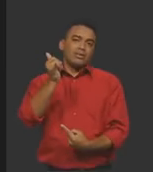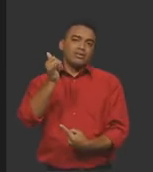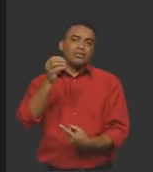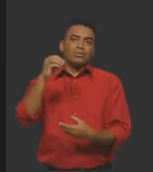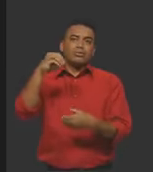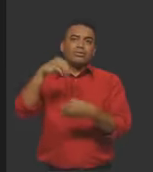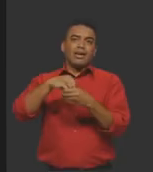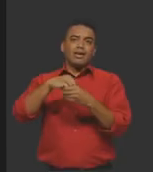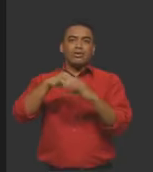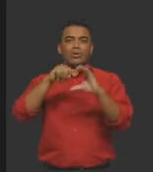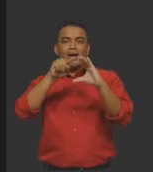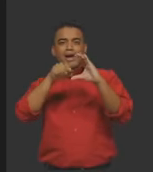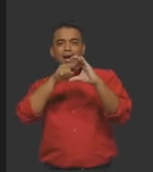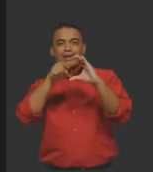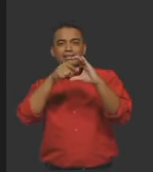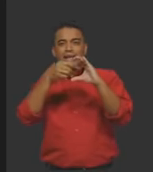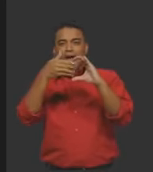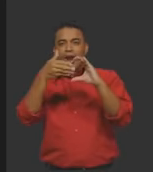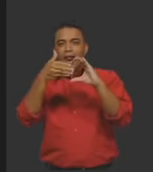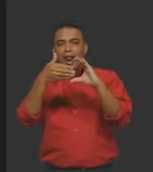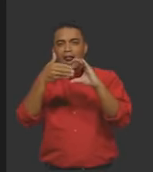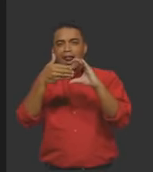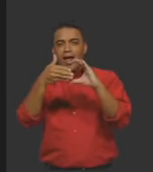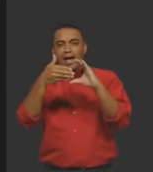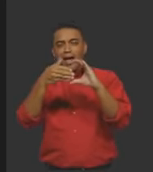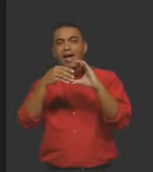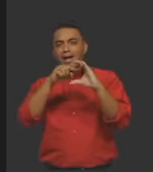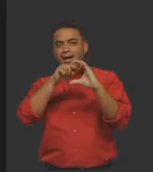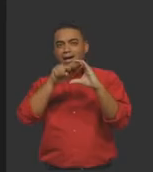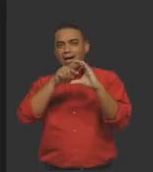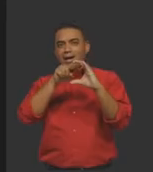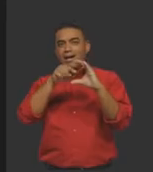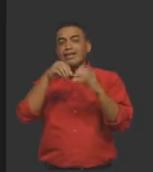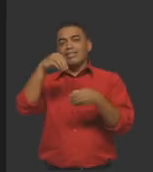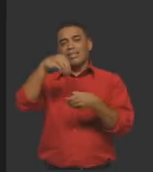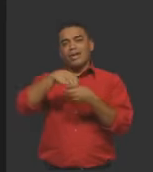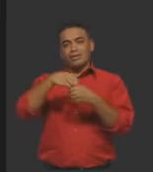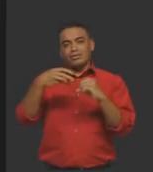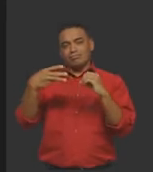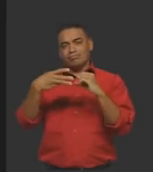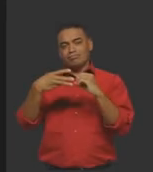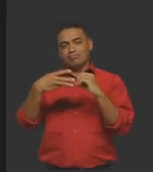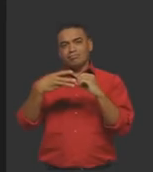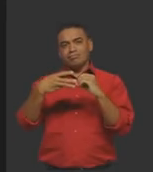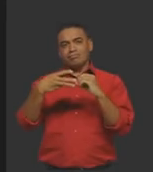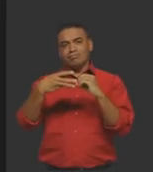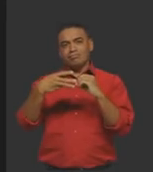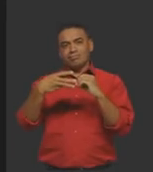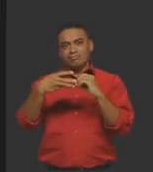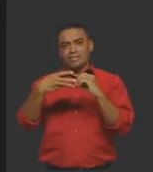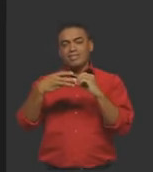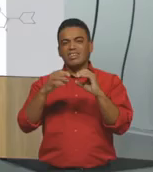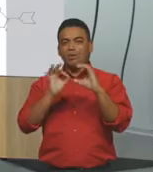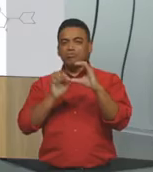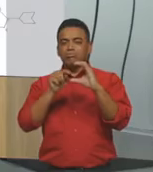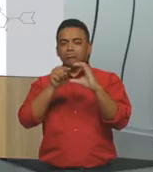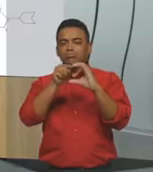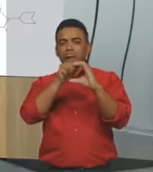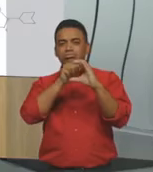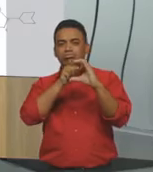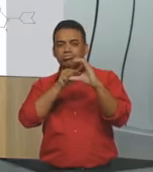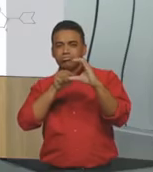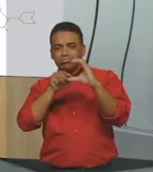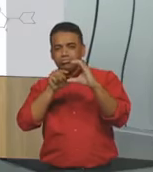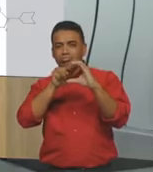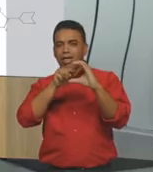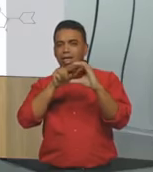endoplasmático rugoso. Lembram-se, nas organelas, que o retículo endoplasmático granuloso ou rugoso, ele vai